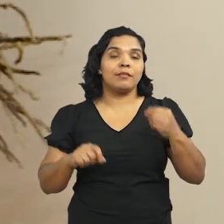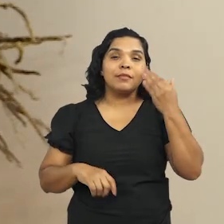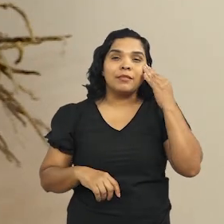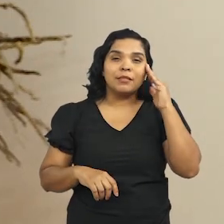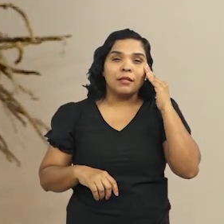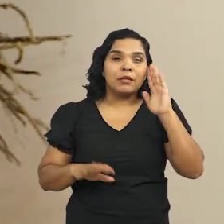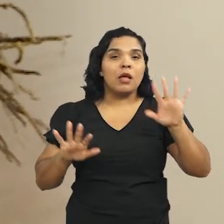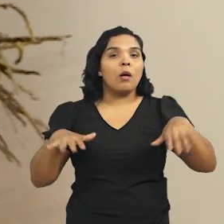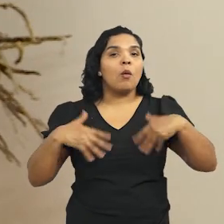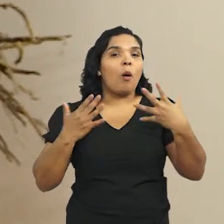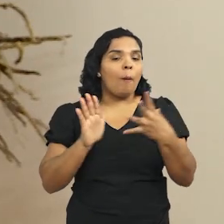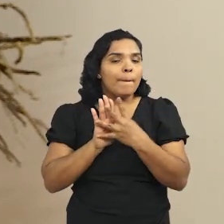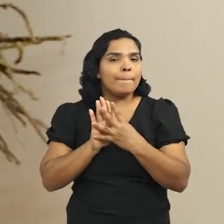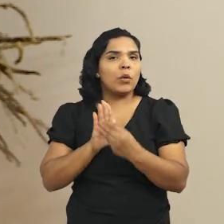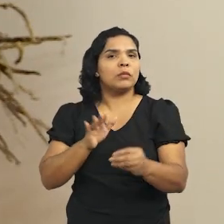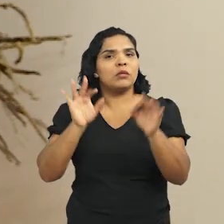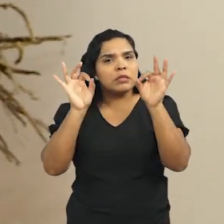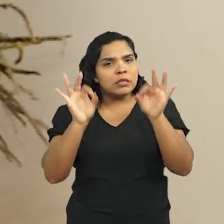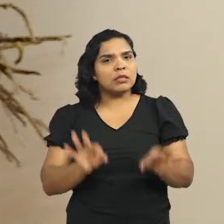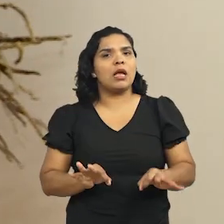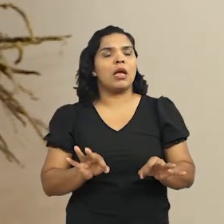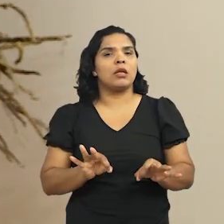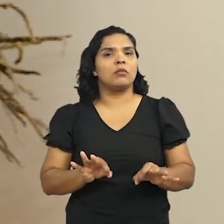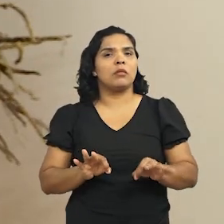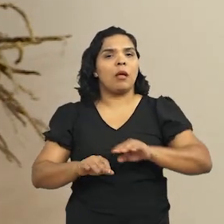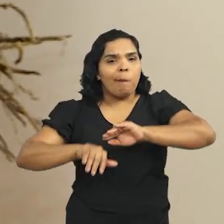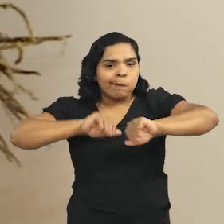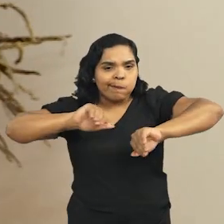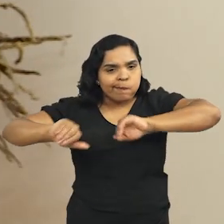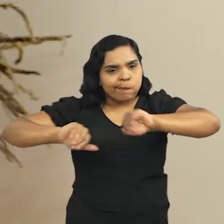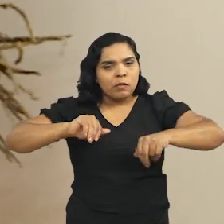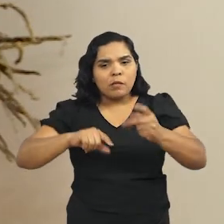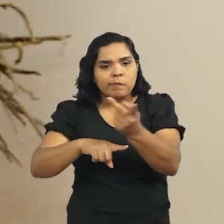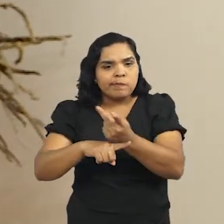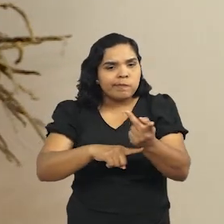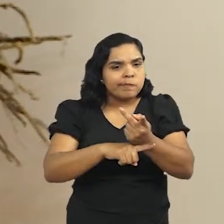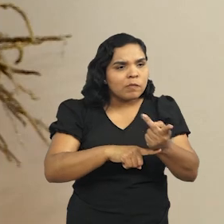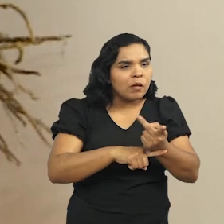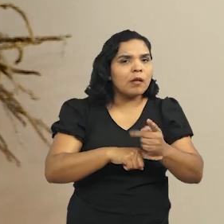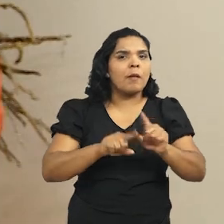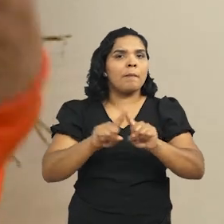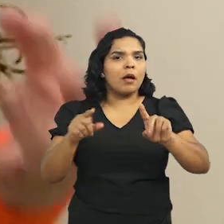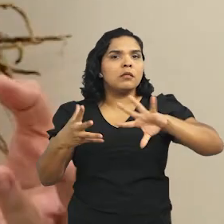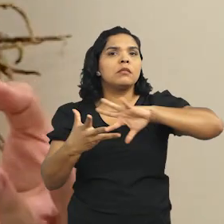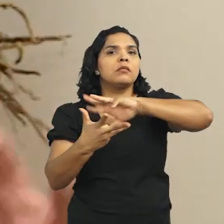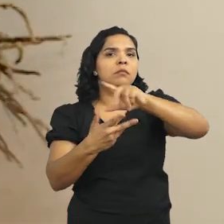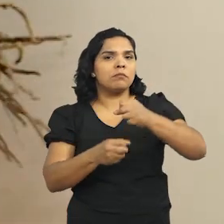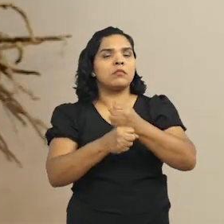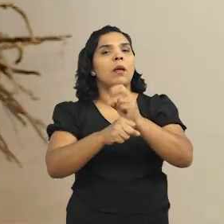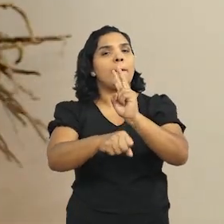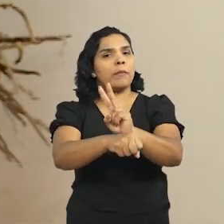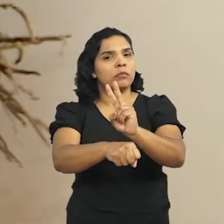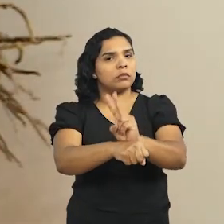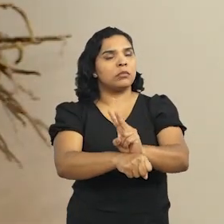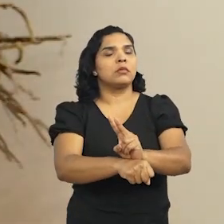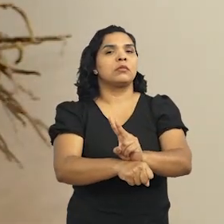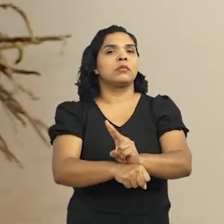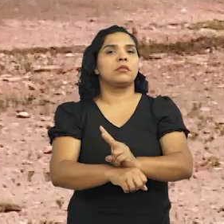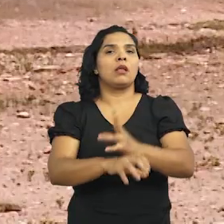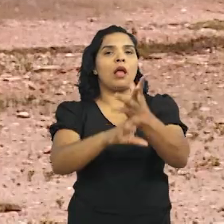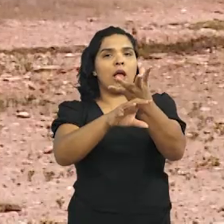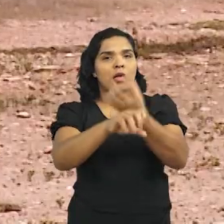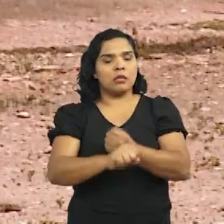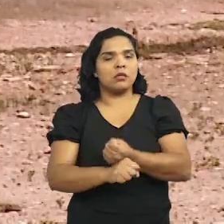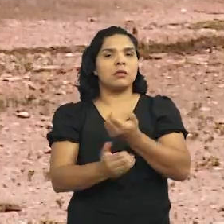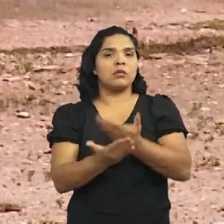nós precisamos, que é entender qual é o modelo ideal que se explore sob manejo, mas que seja sustentável.